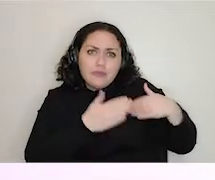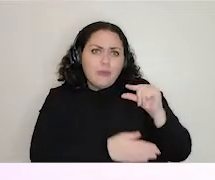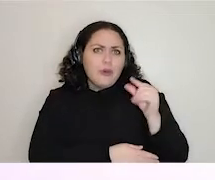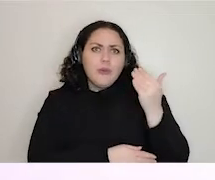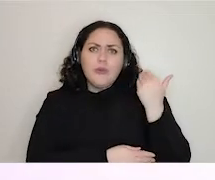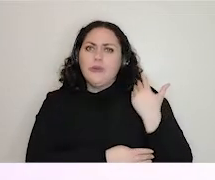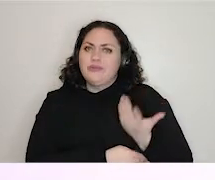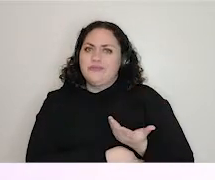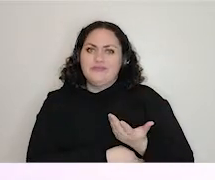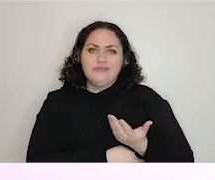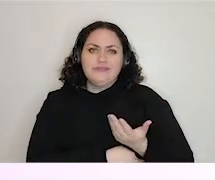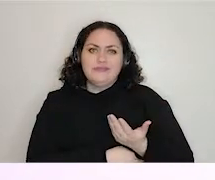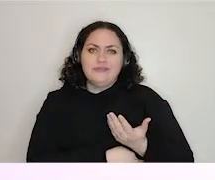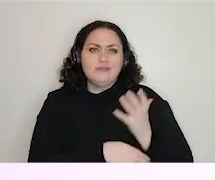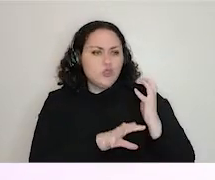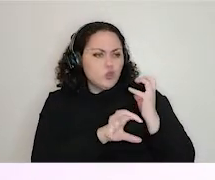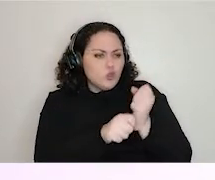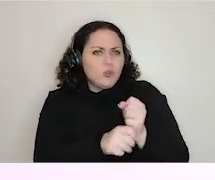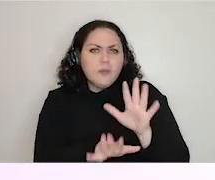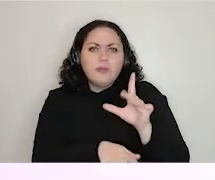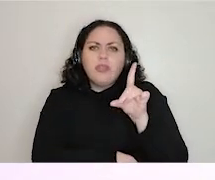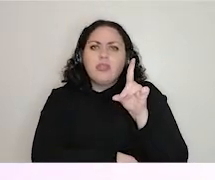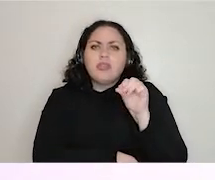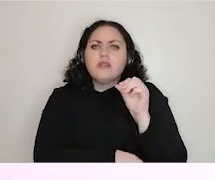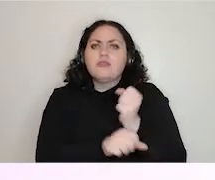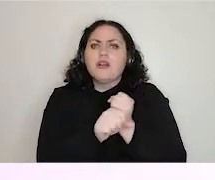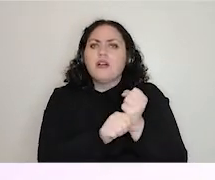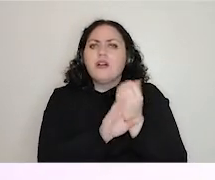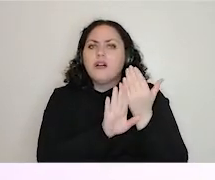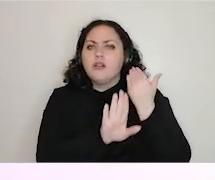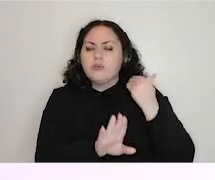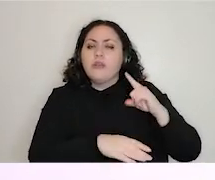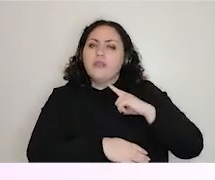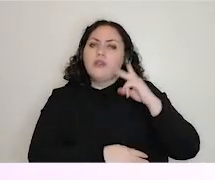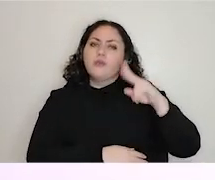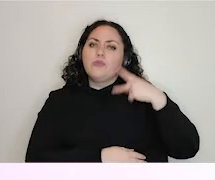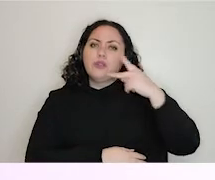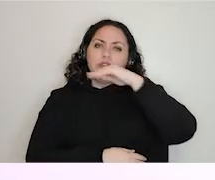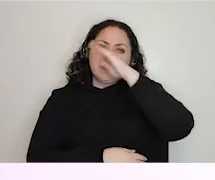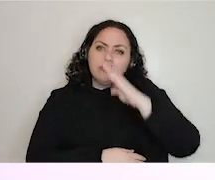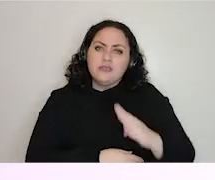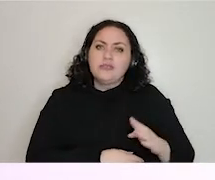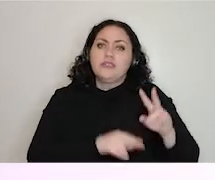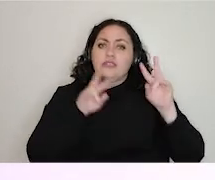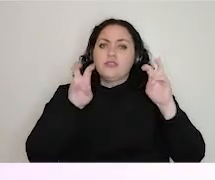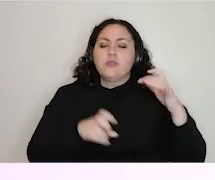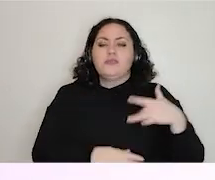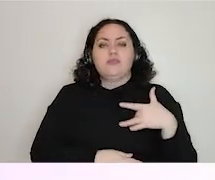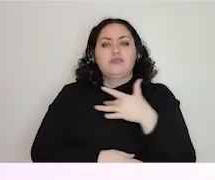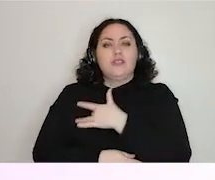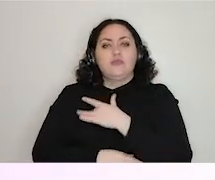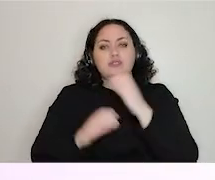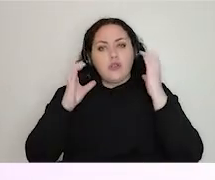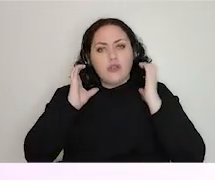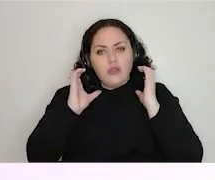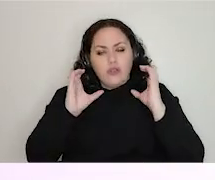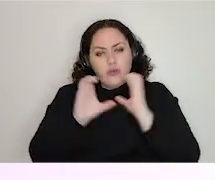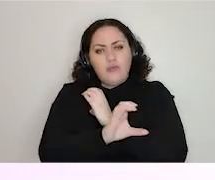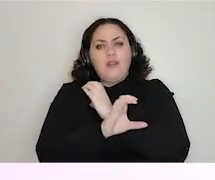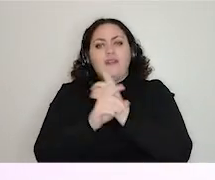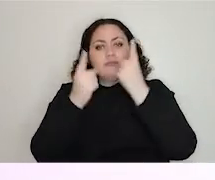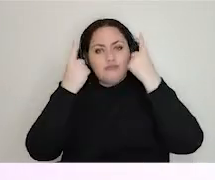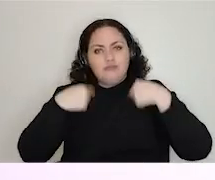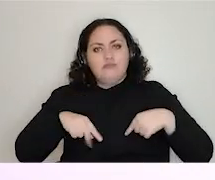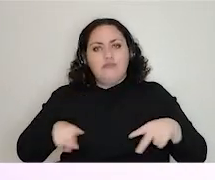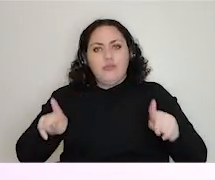Né? Fazem em torno de 10 anos que a gente tem uma política nacional de saúde integral da população LGBT.